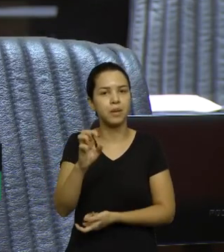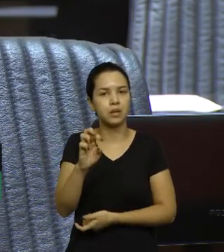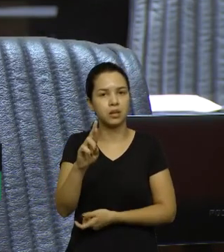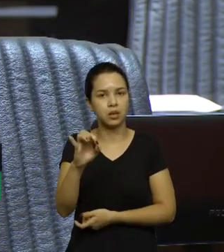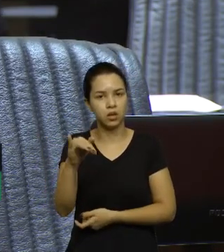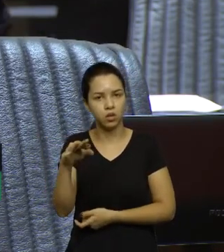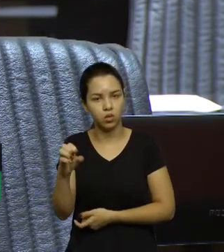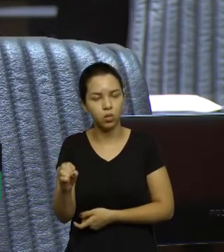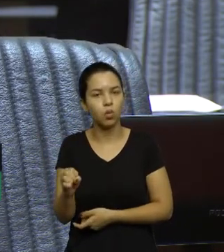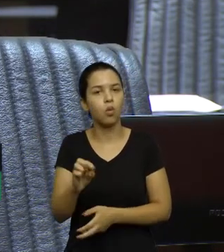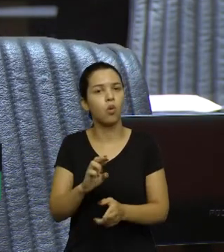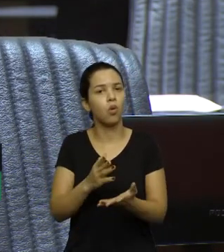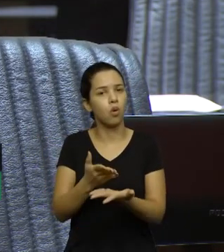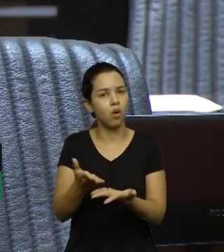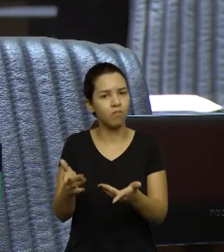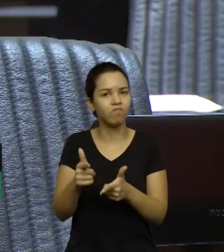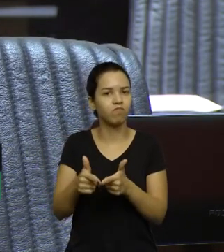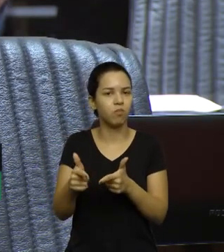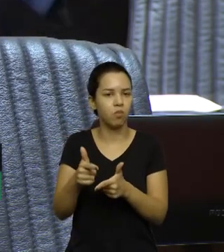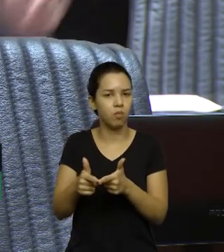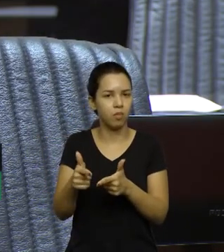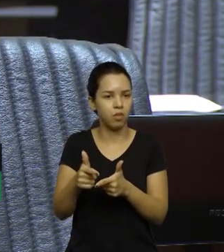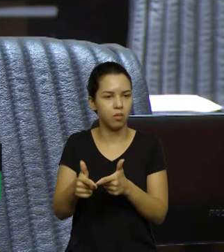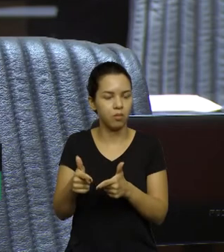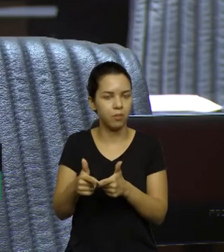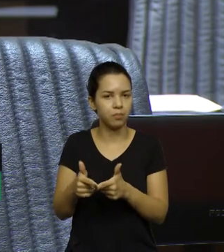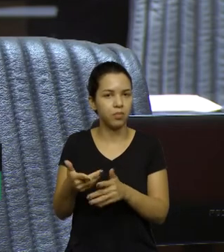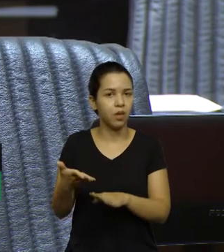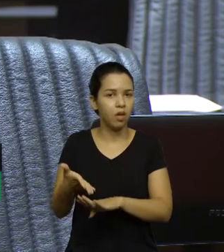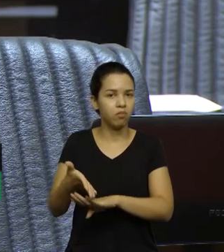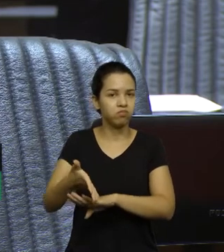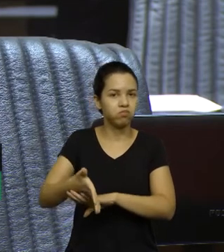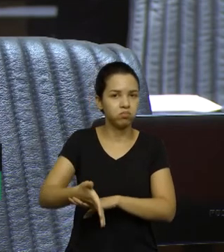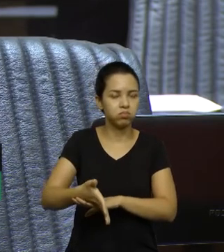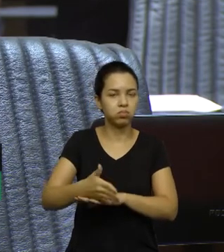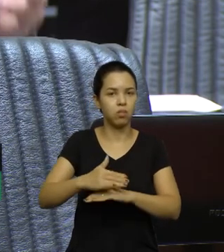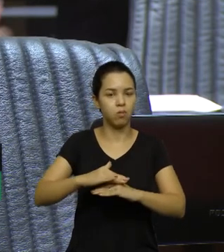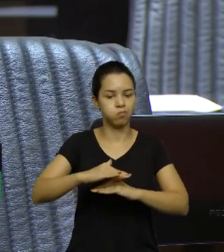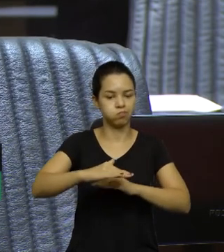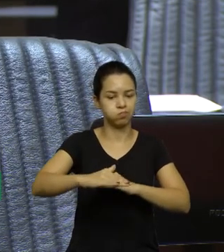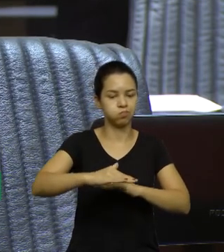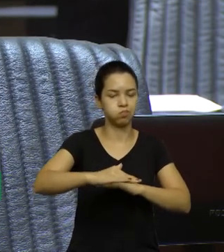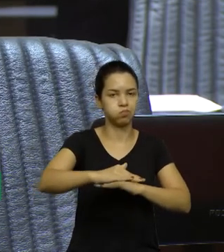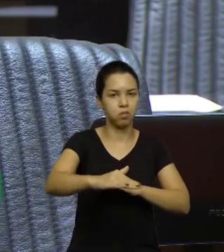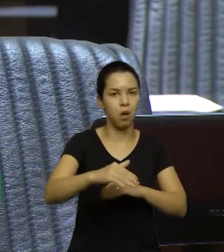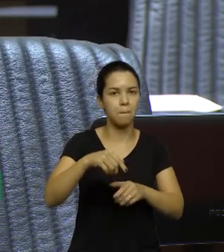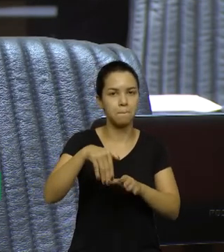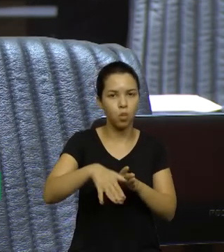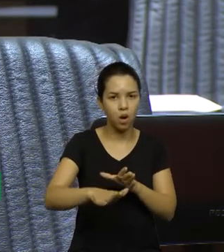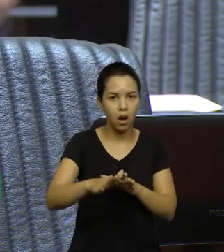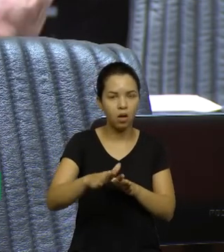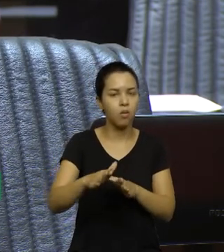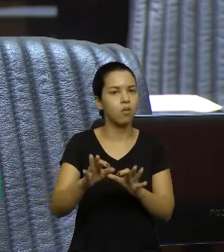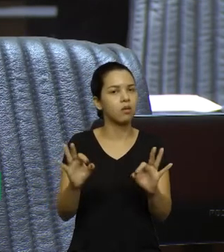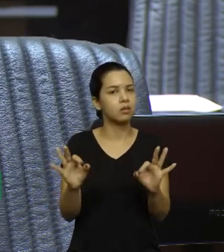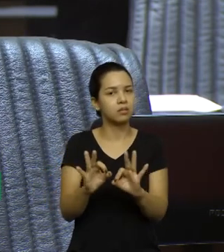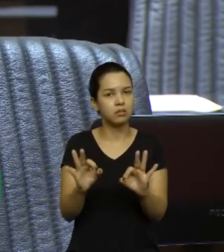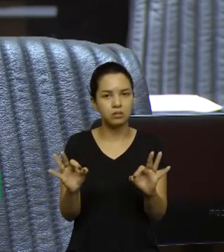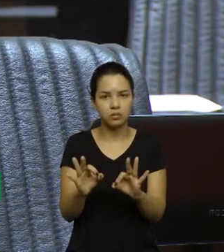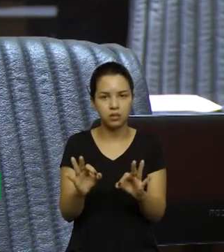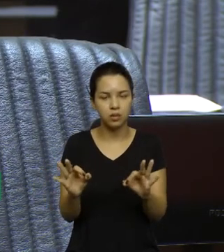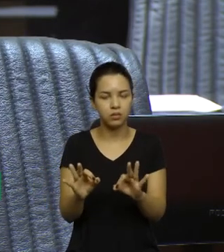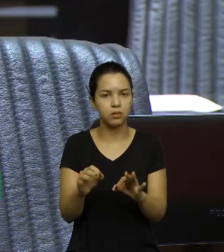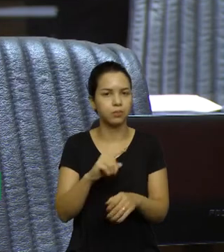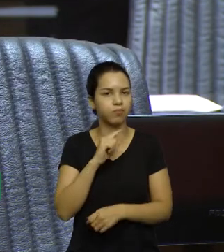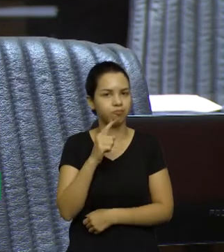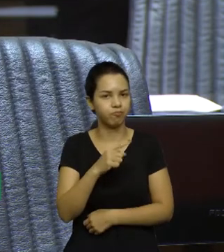estaduais. Nem a Operação Tapa-Buraco estão conseguindo lá naquela região. Então, é importante a nossa voz aqui,